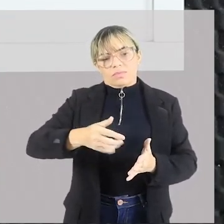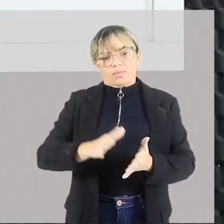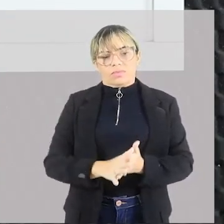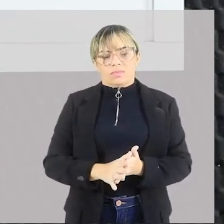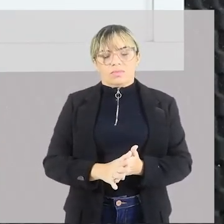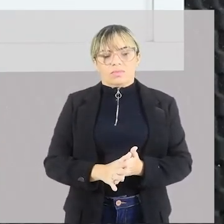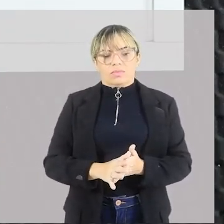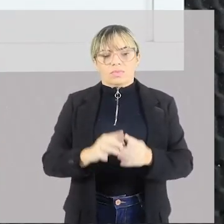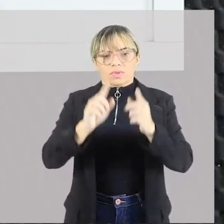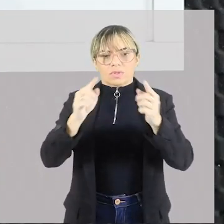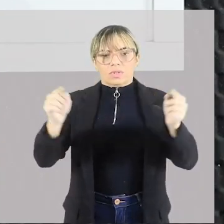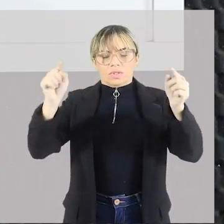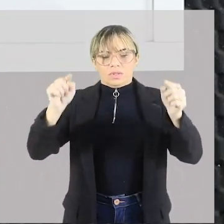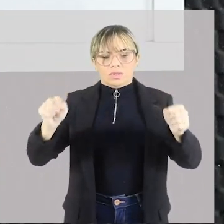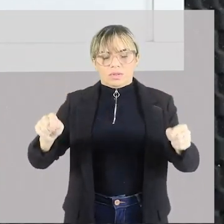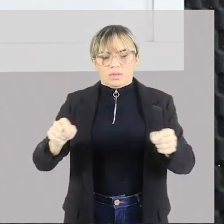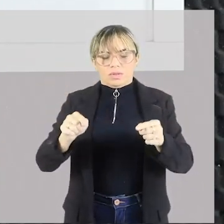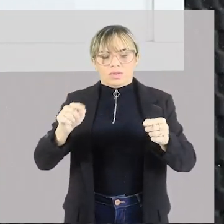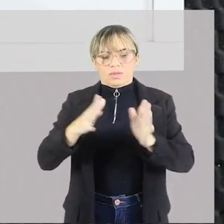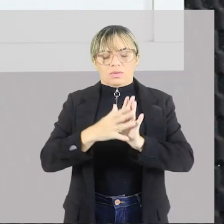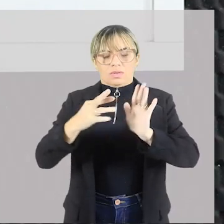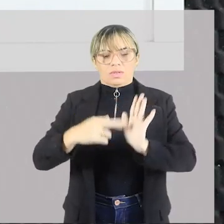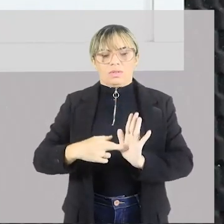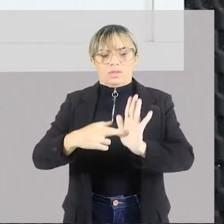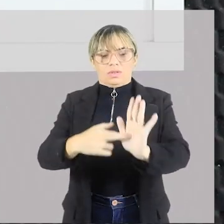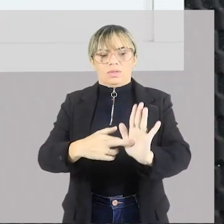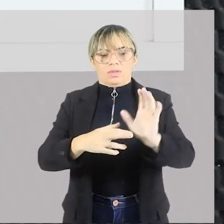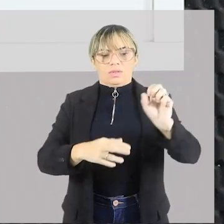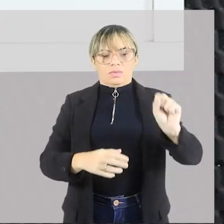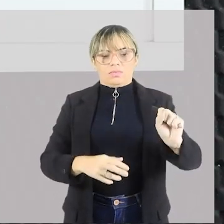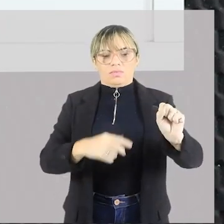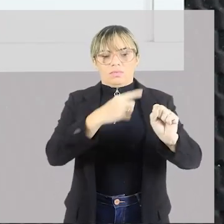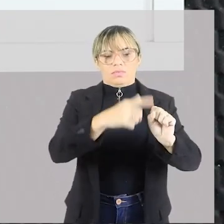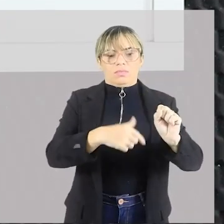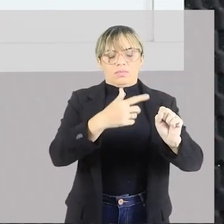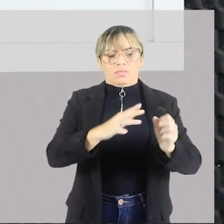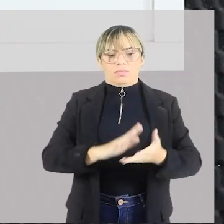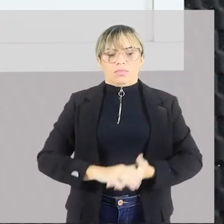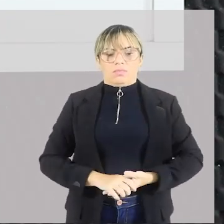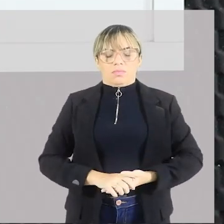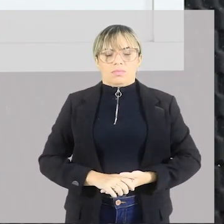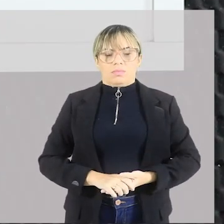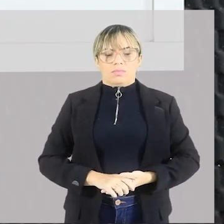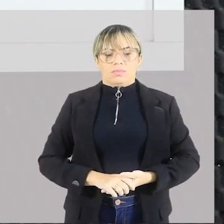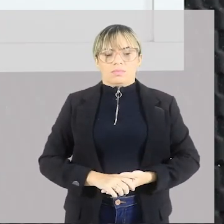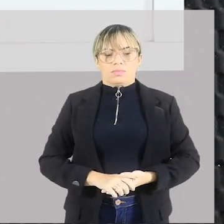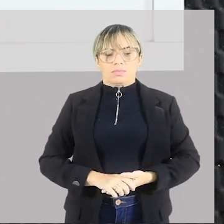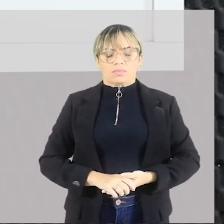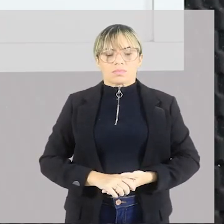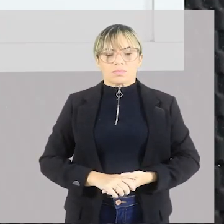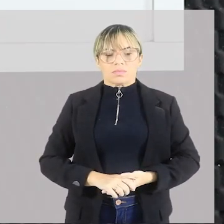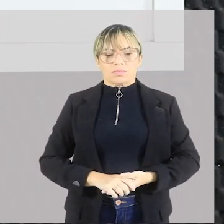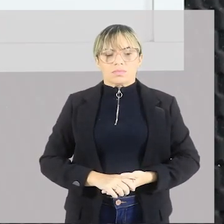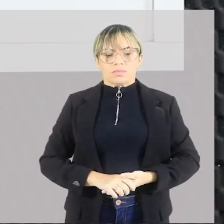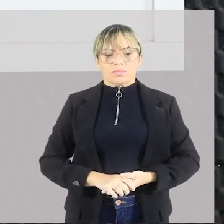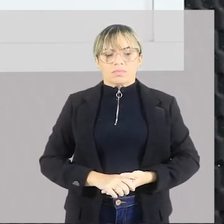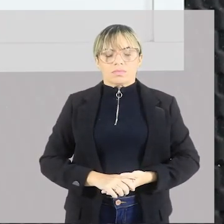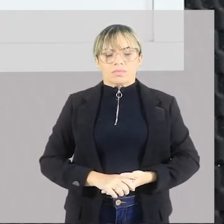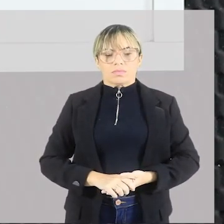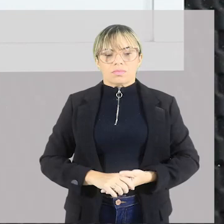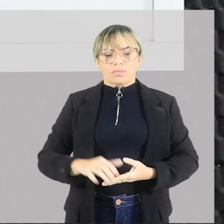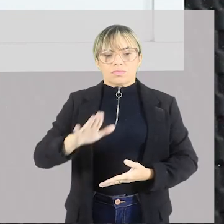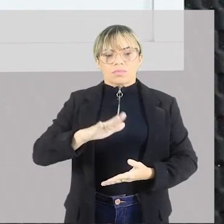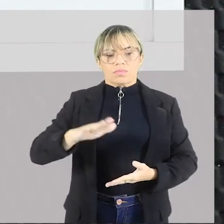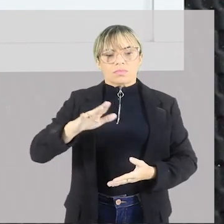espaço amostral certo Então nesse caso aqui o meu espaço amostral tem